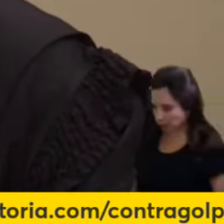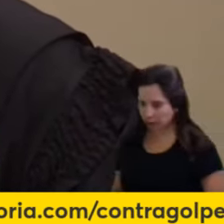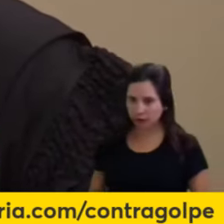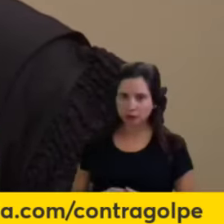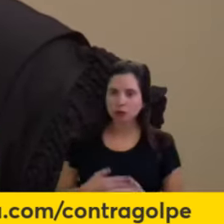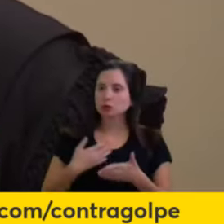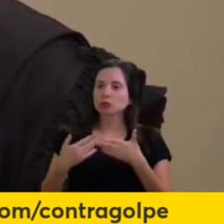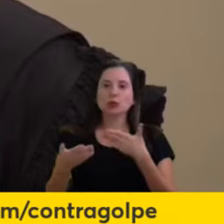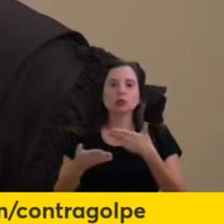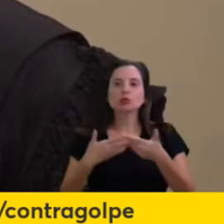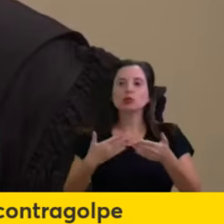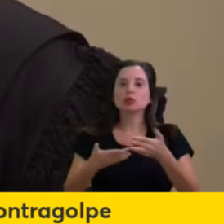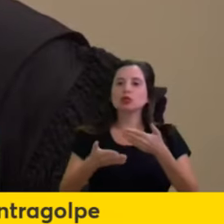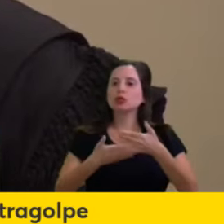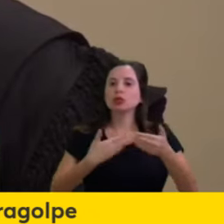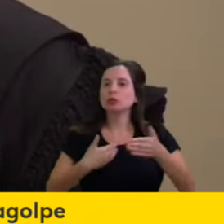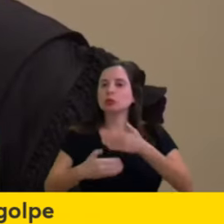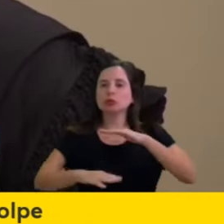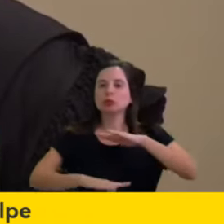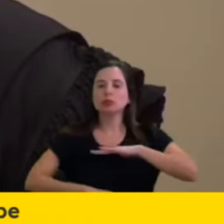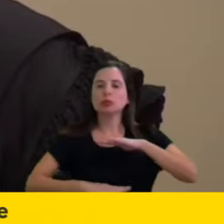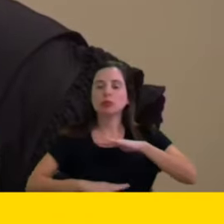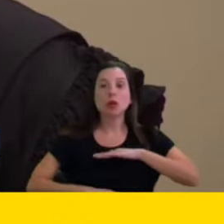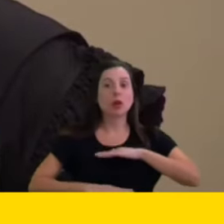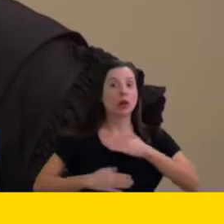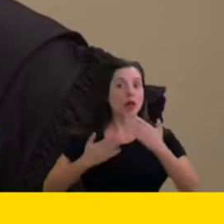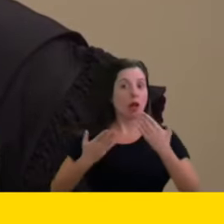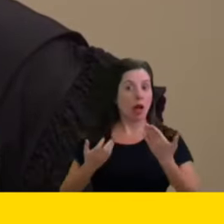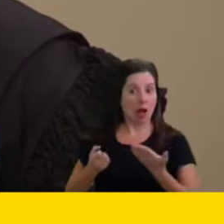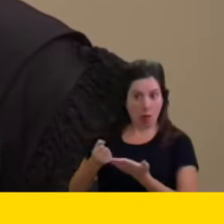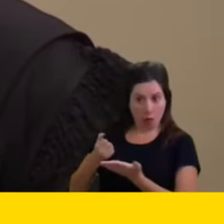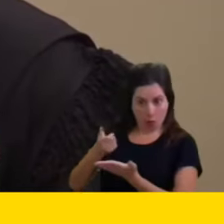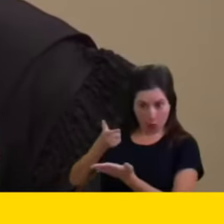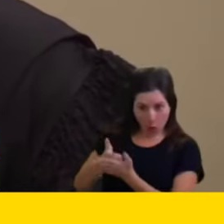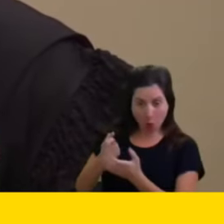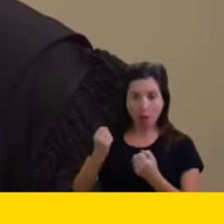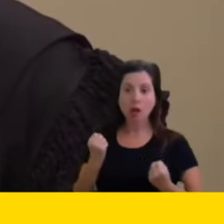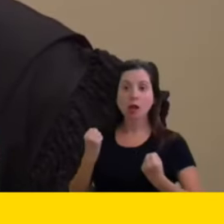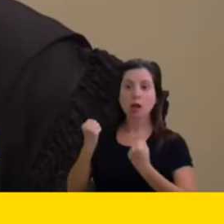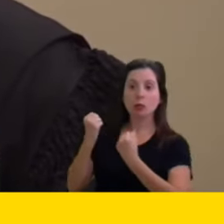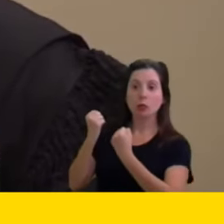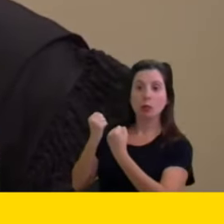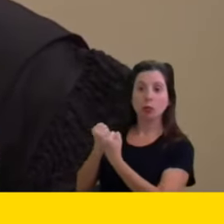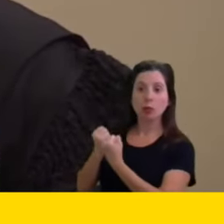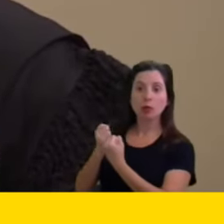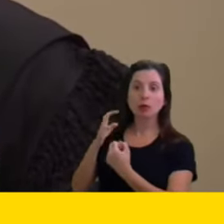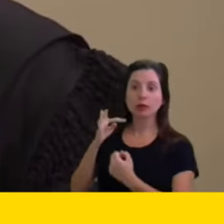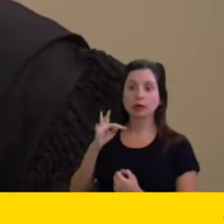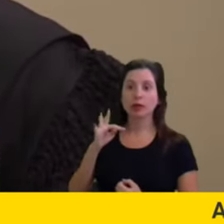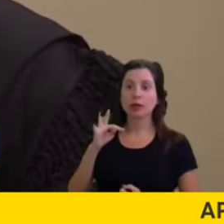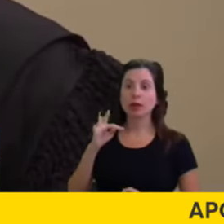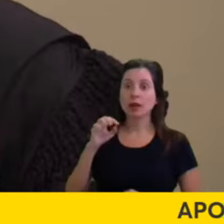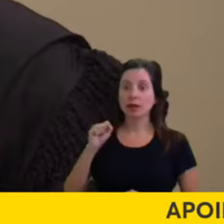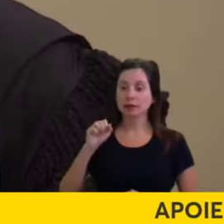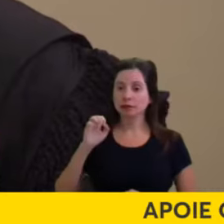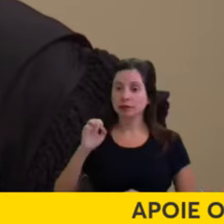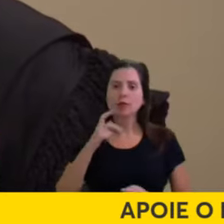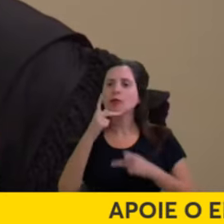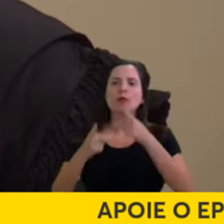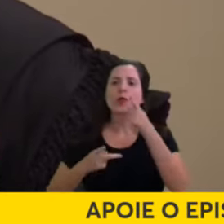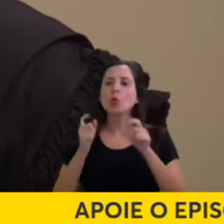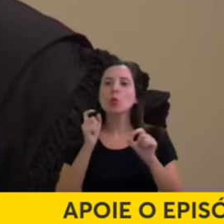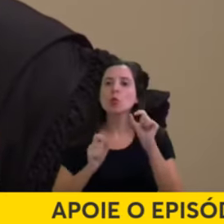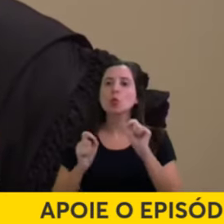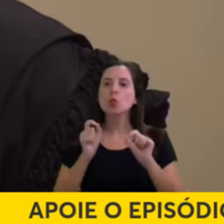se Tang a compra a suposta compra de apoio o TSE também se manifestou que a hipótese de oferecimento de vantagem pecuniária em troca de desistência